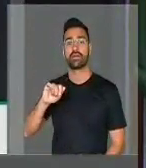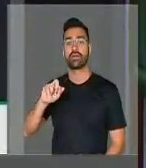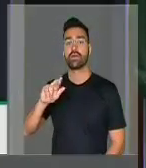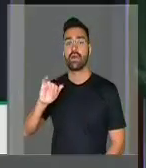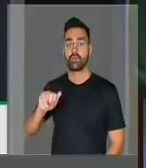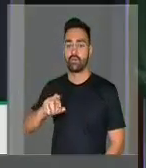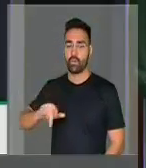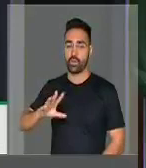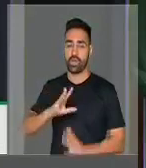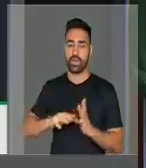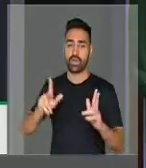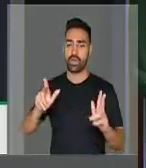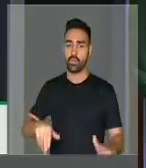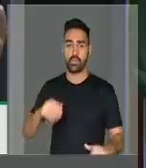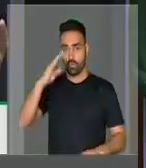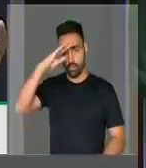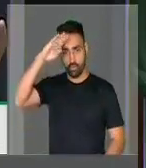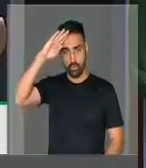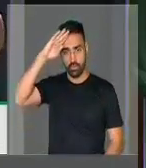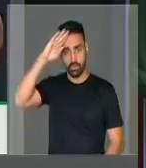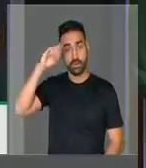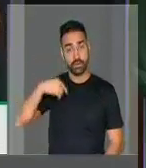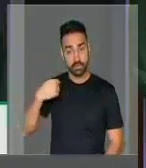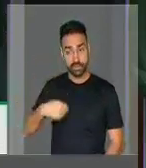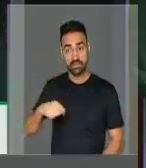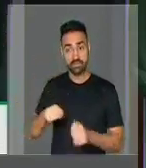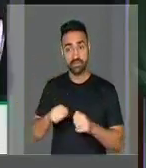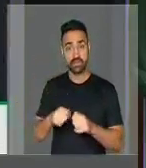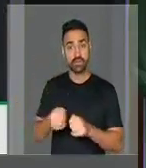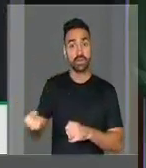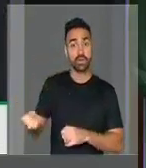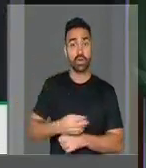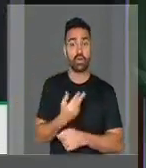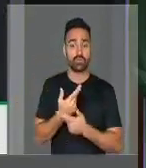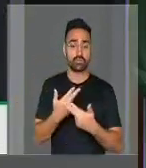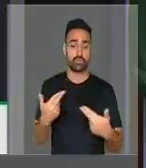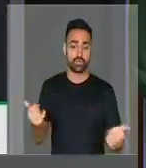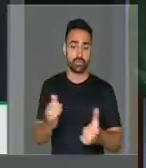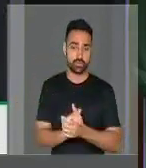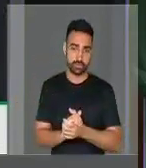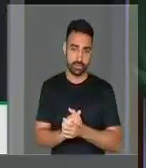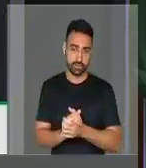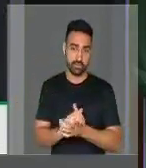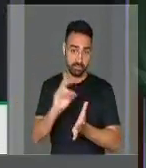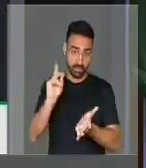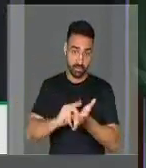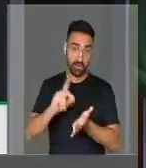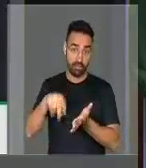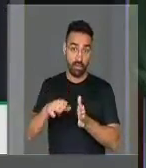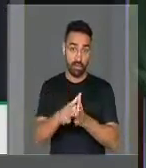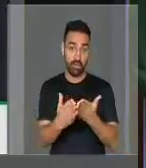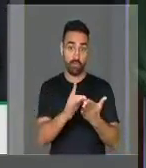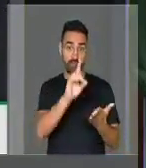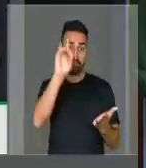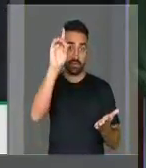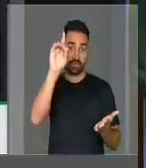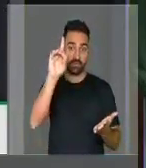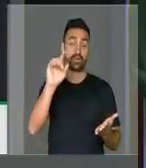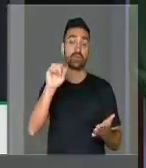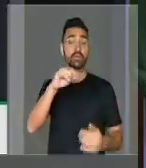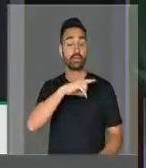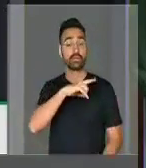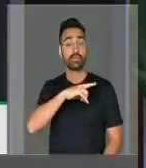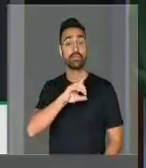isso, fazer novas todas as coisas, que, aliás, é um chamamento bíblico. O Deus é aquele que